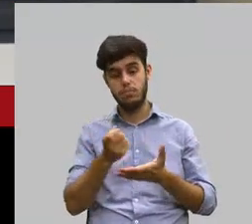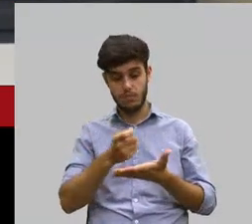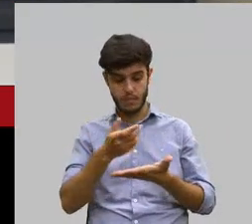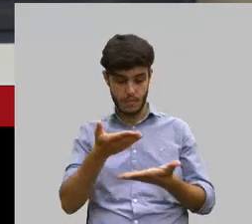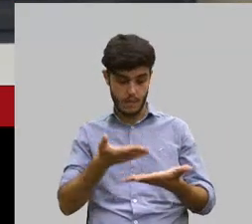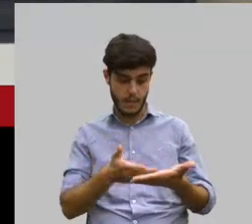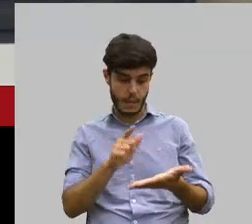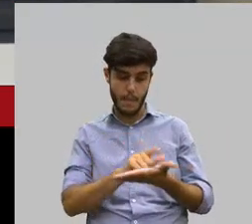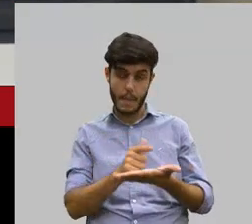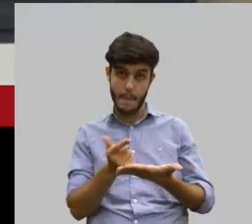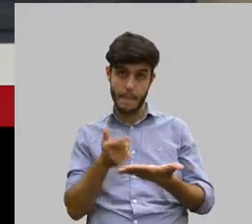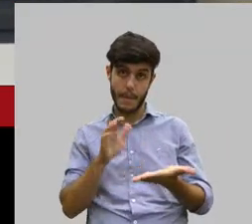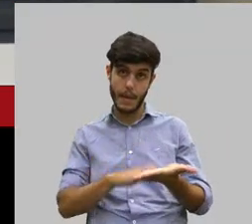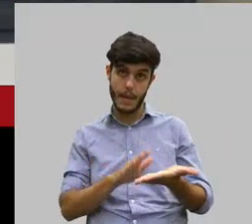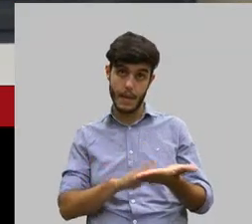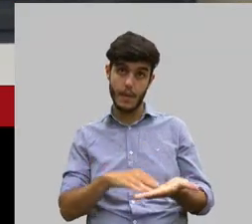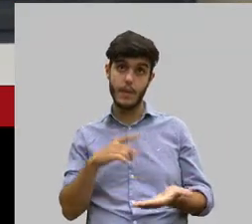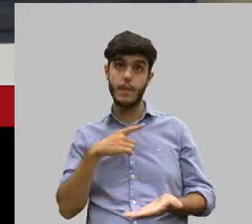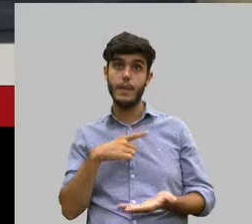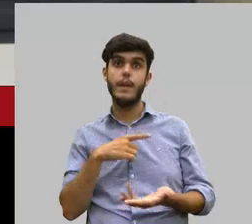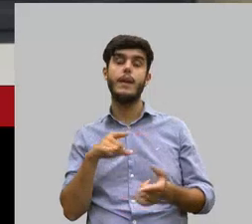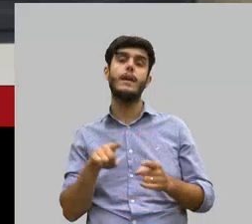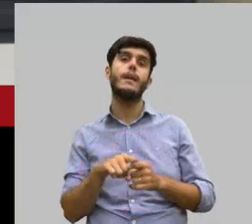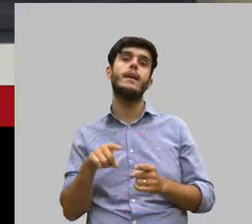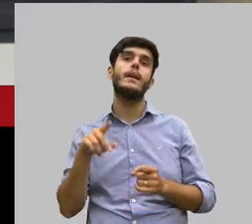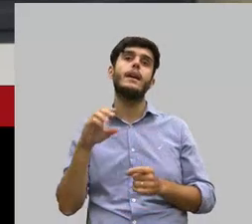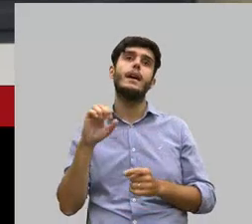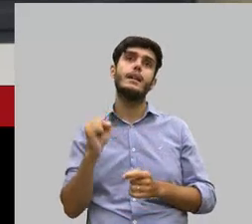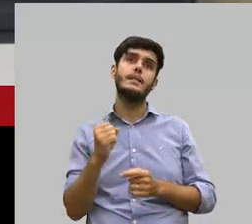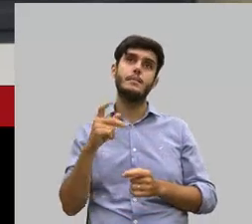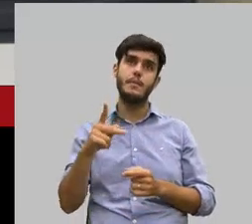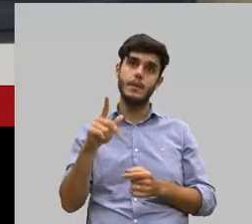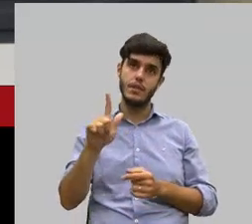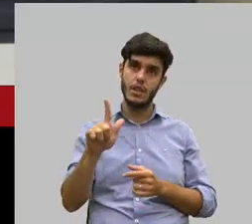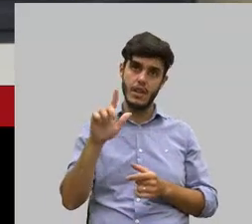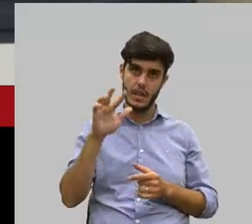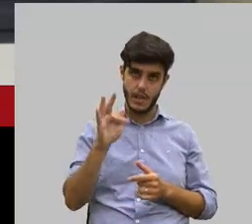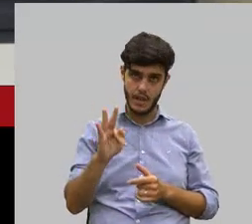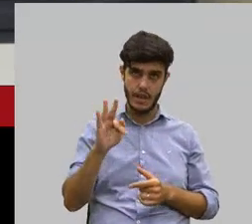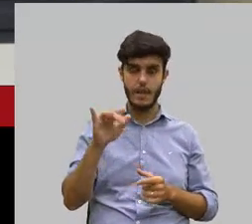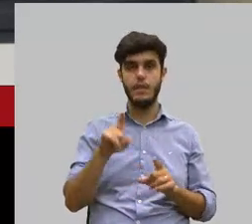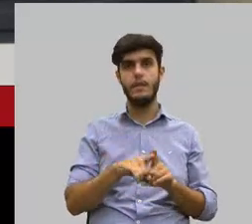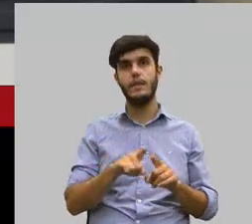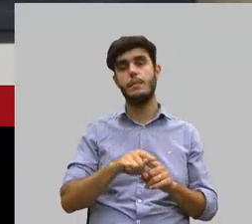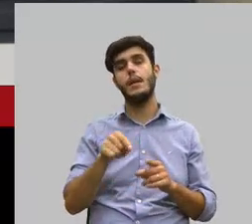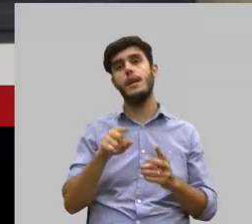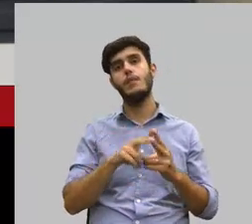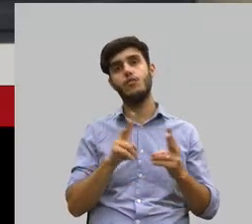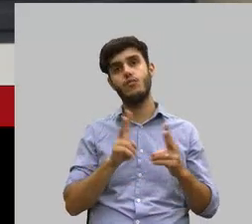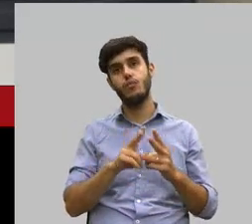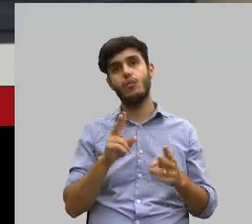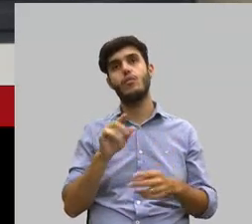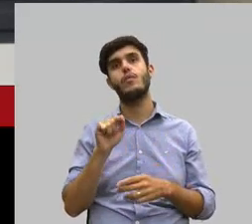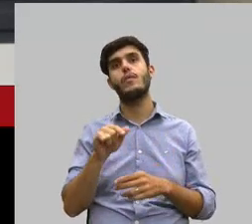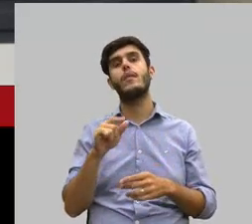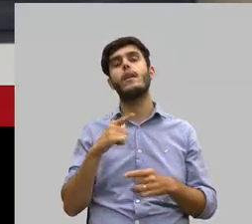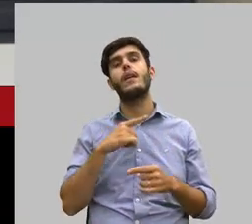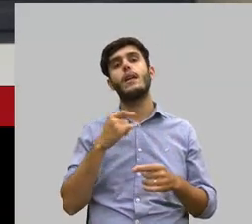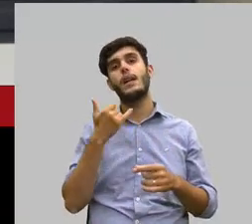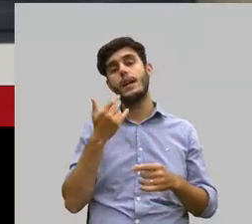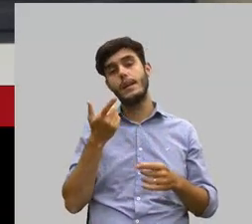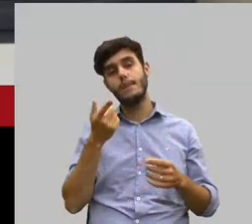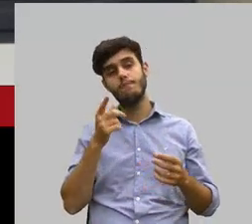maneira nós temos no âmbito da nossa sgf a realização dos pregões eletrônicos e a gente precisa de um suporte de